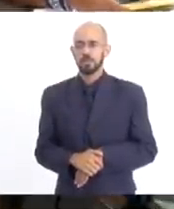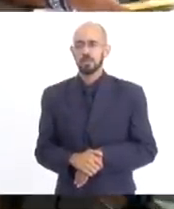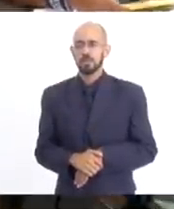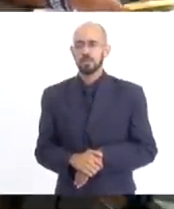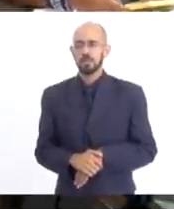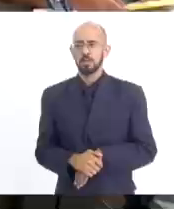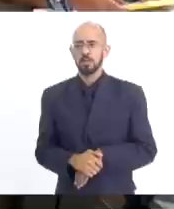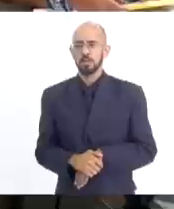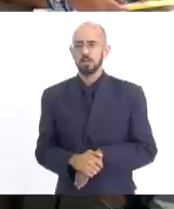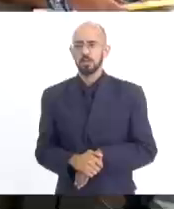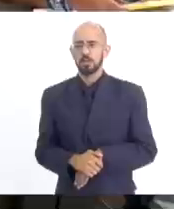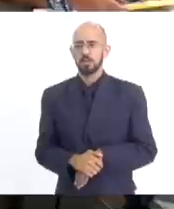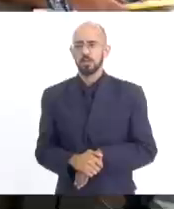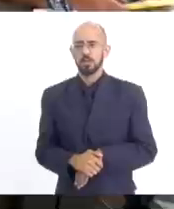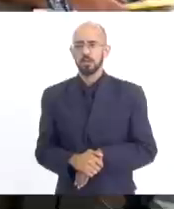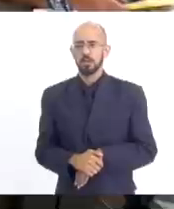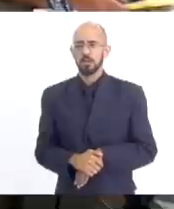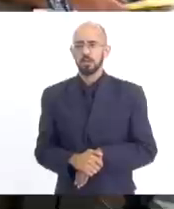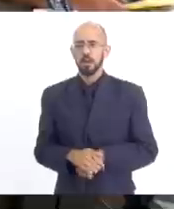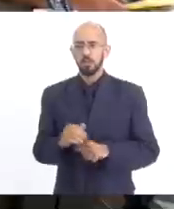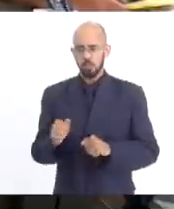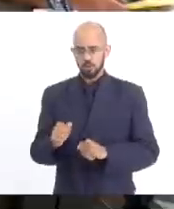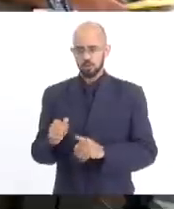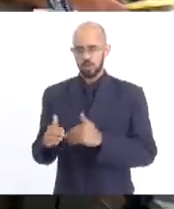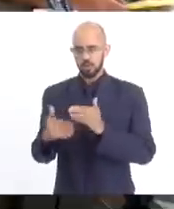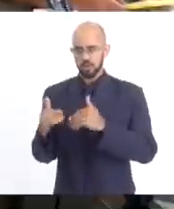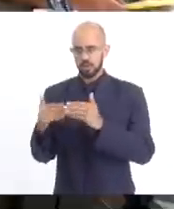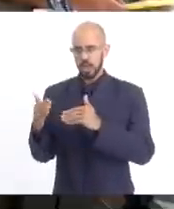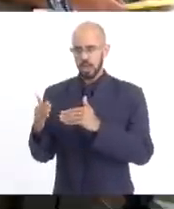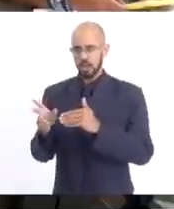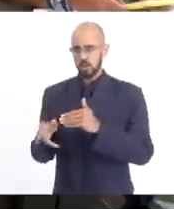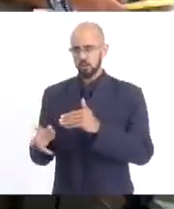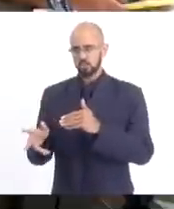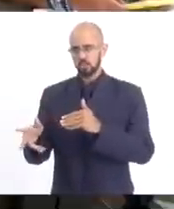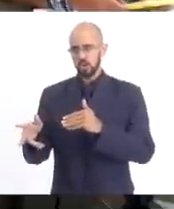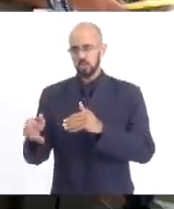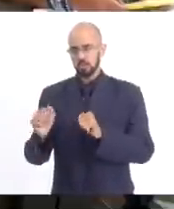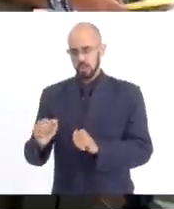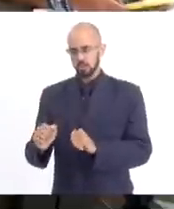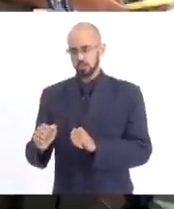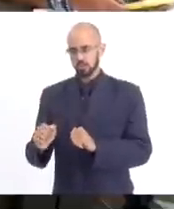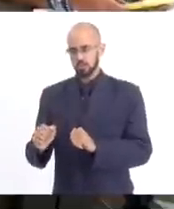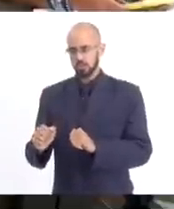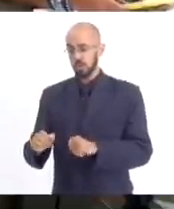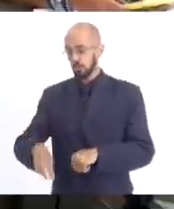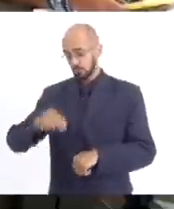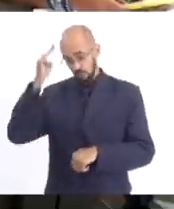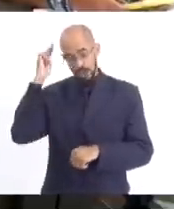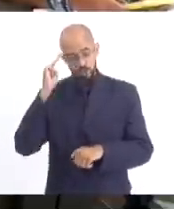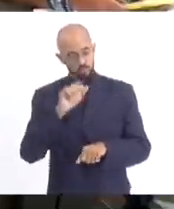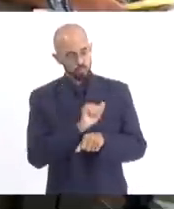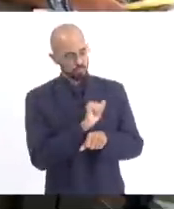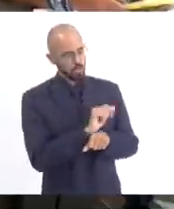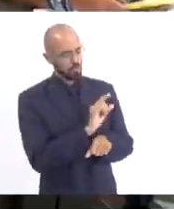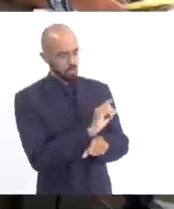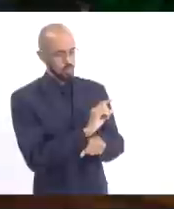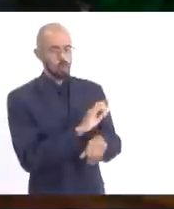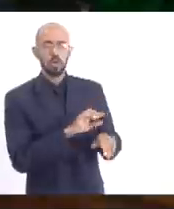Avança, não. Deixa eu avançar em tudo. Deixa um instante só, Márcio. Avança. Coloca